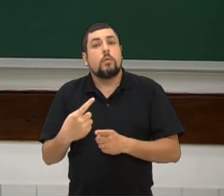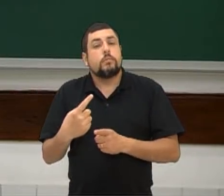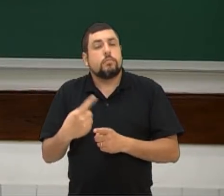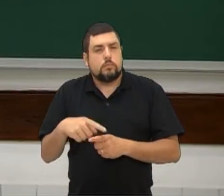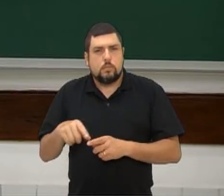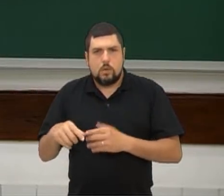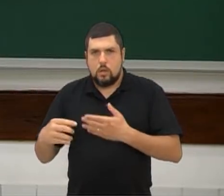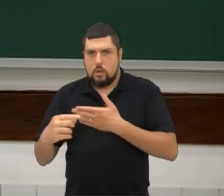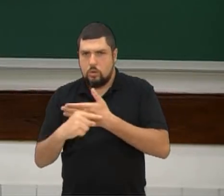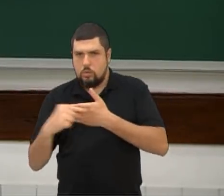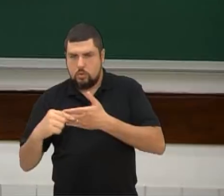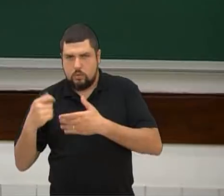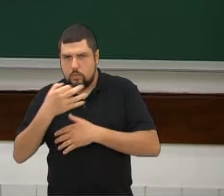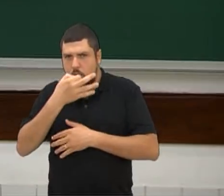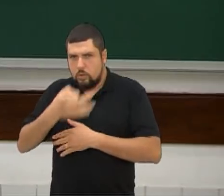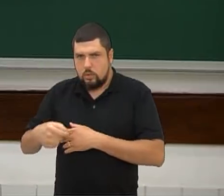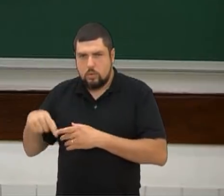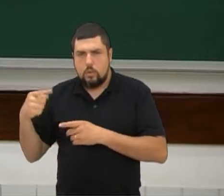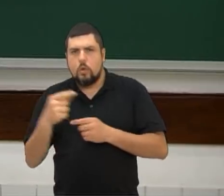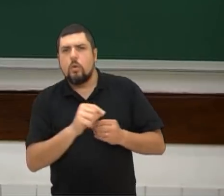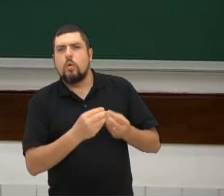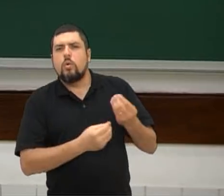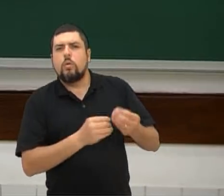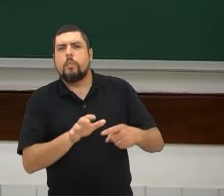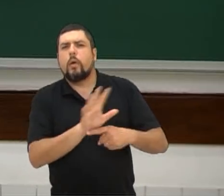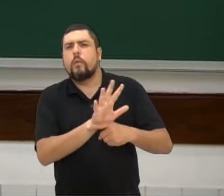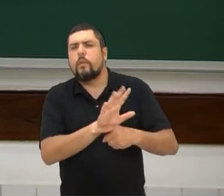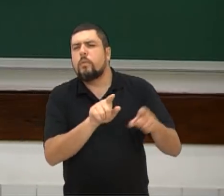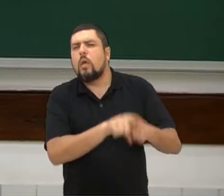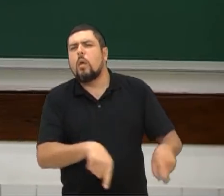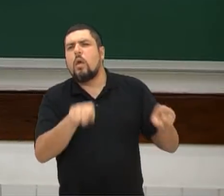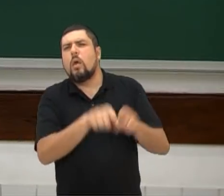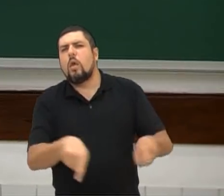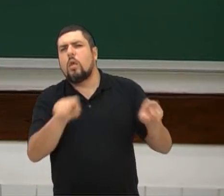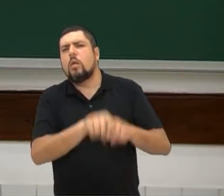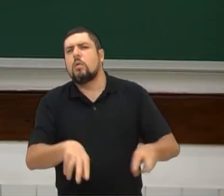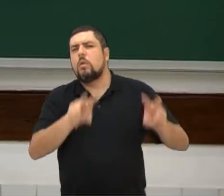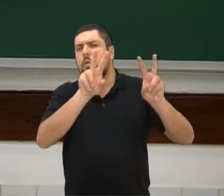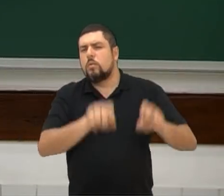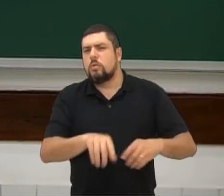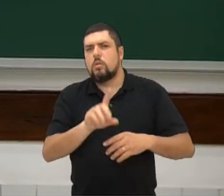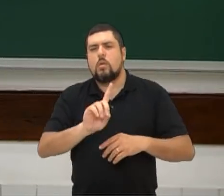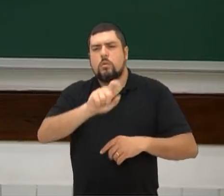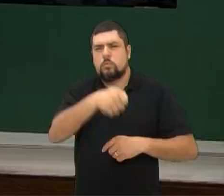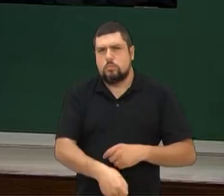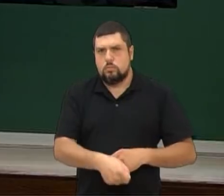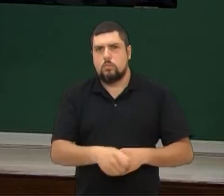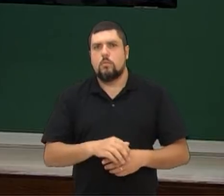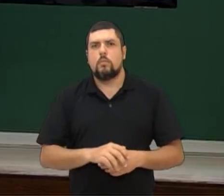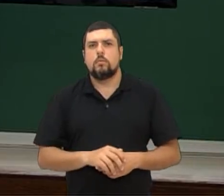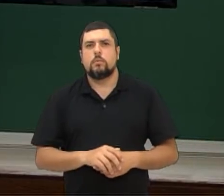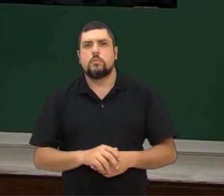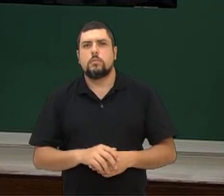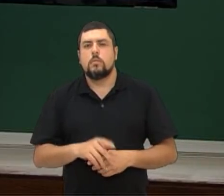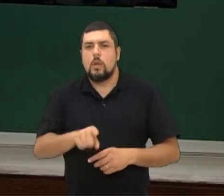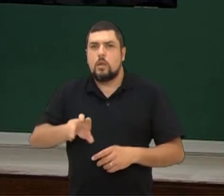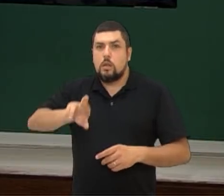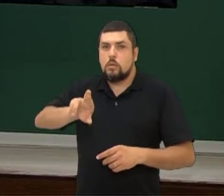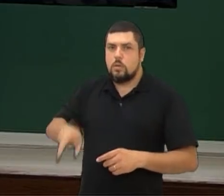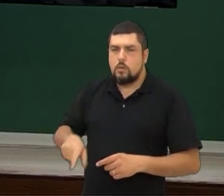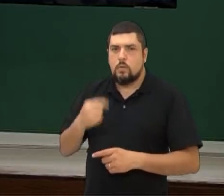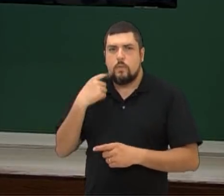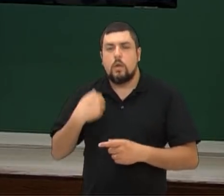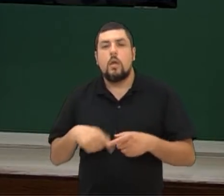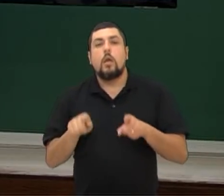época, eles trazem ali a ditadura como plano de fundo, e não é o que acontece neste. Depois, propaganda na novela das